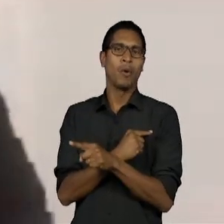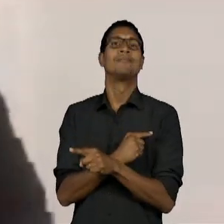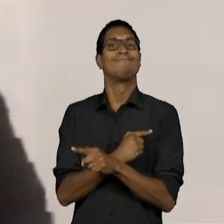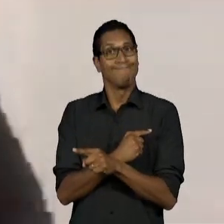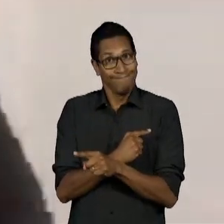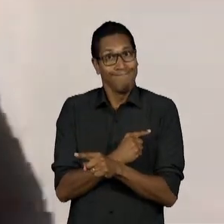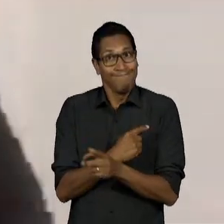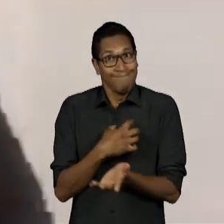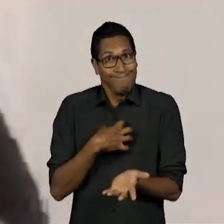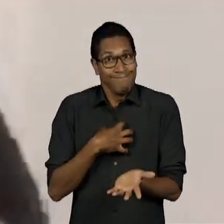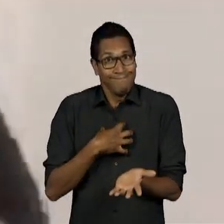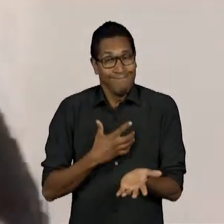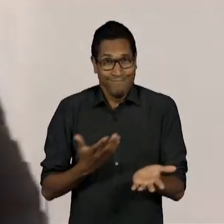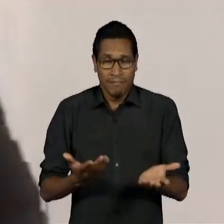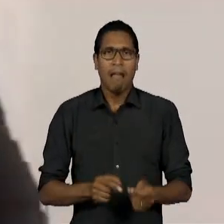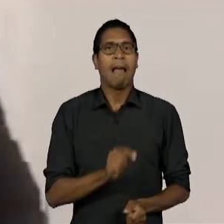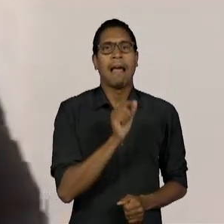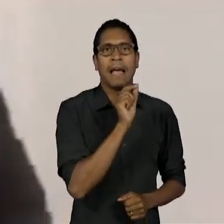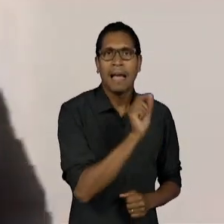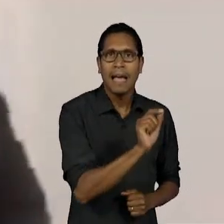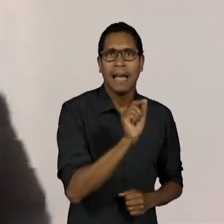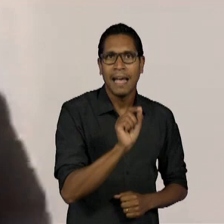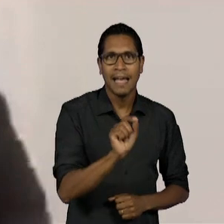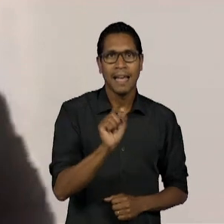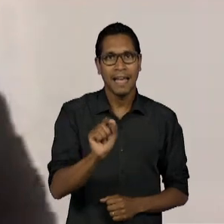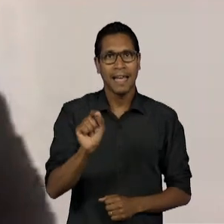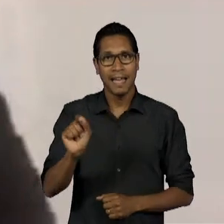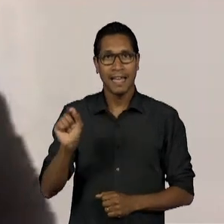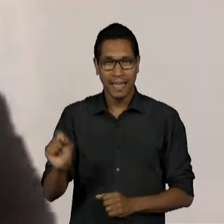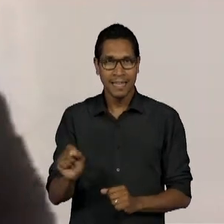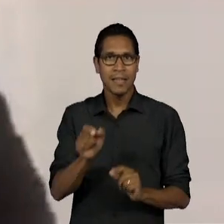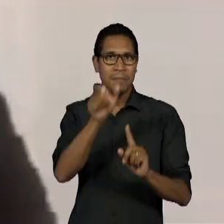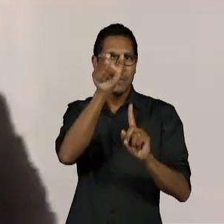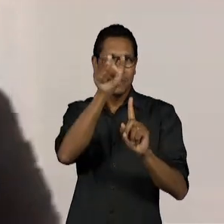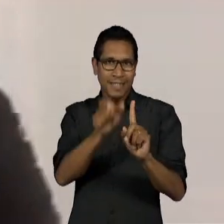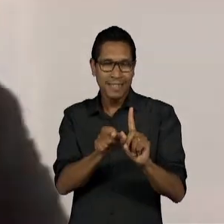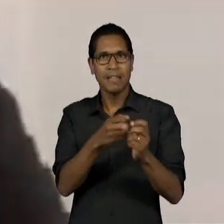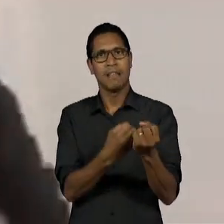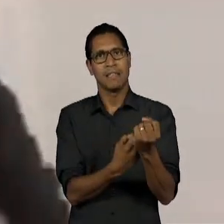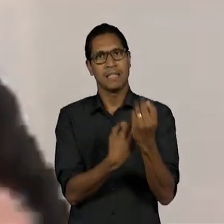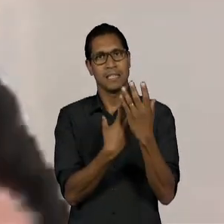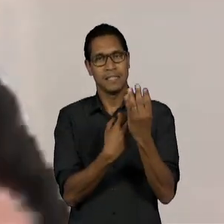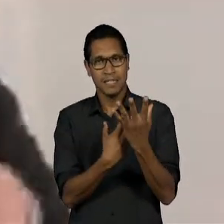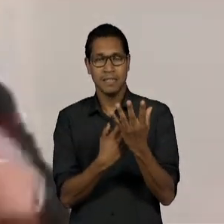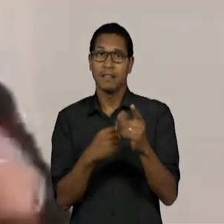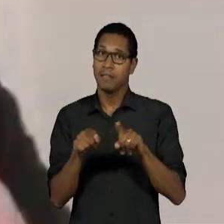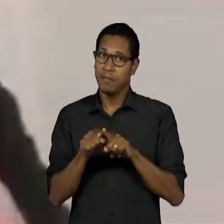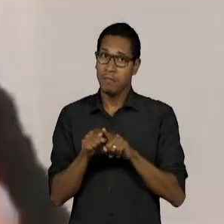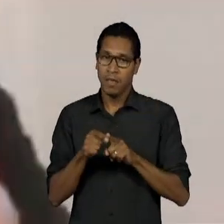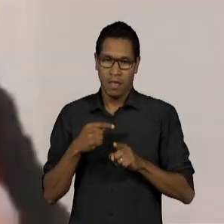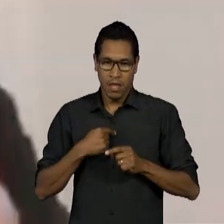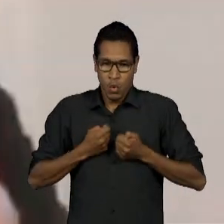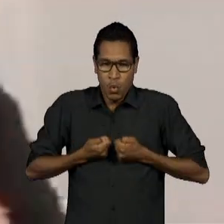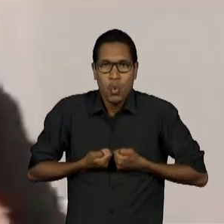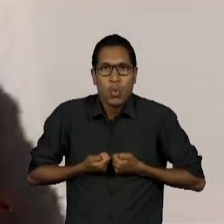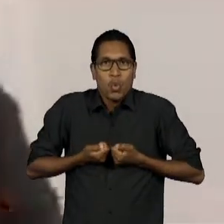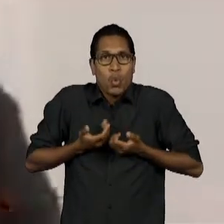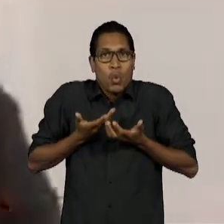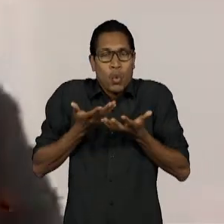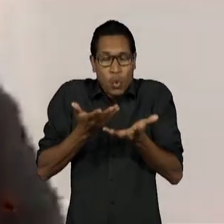Então, em cada um deles, você aprende um pouco, você doa de si